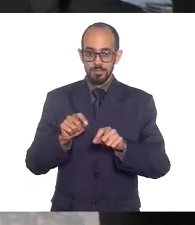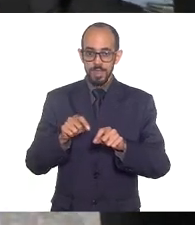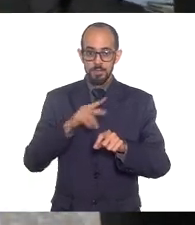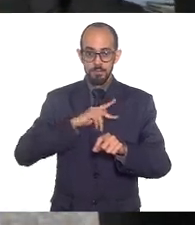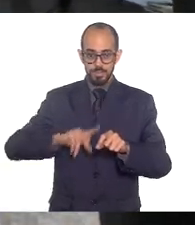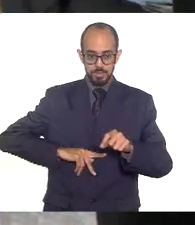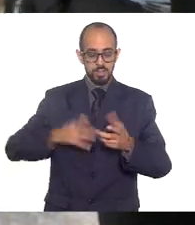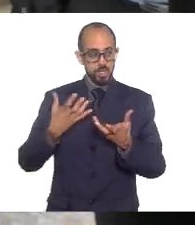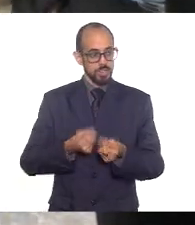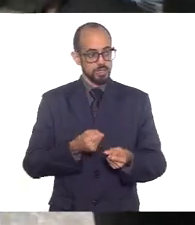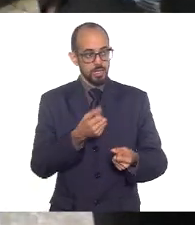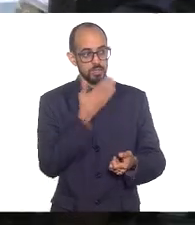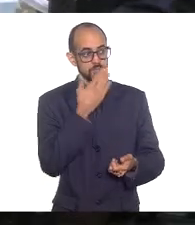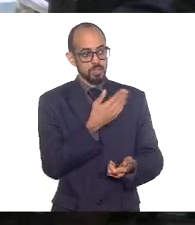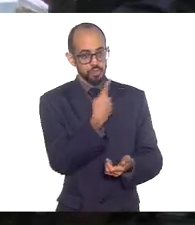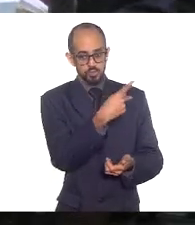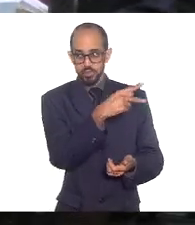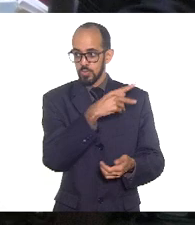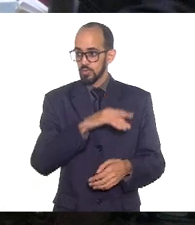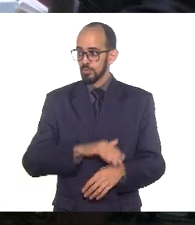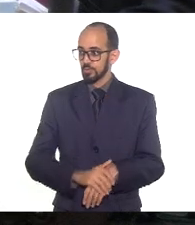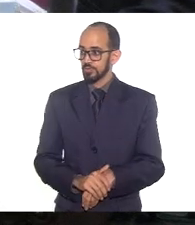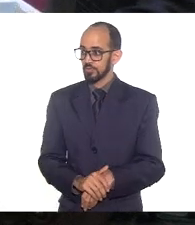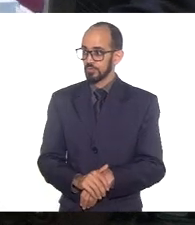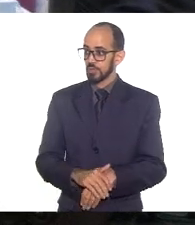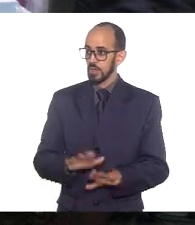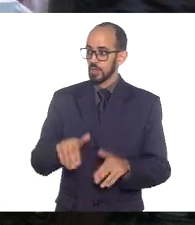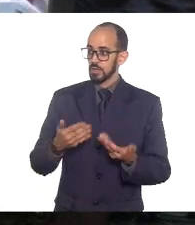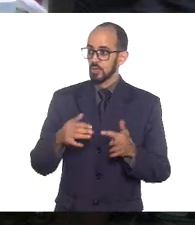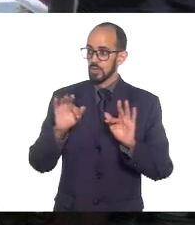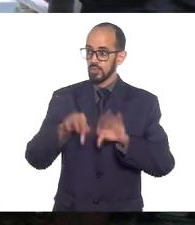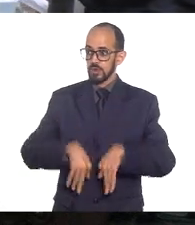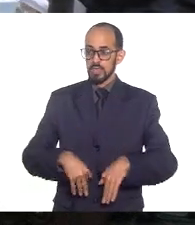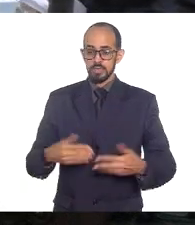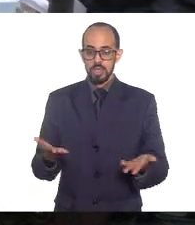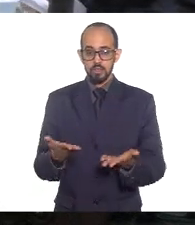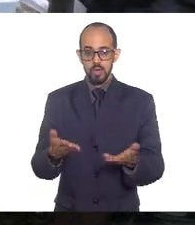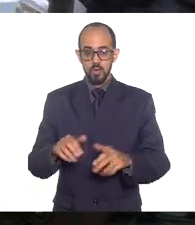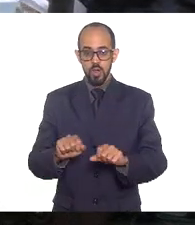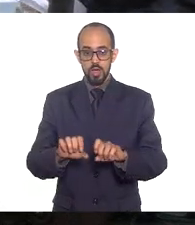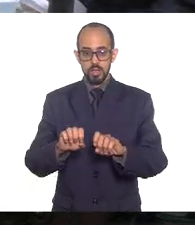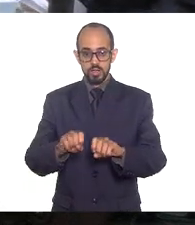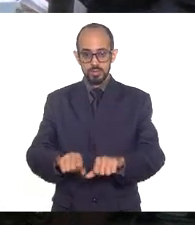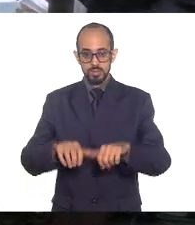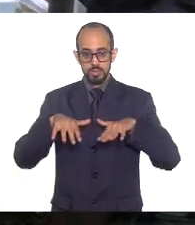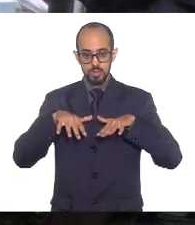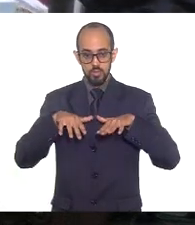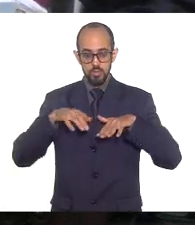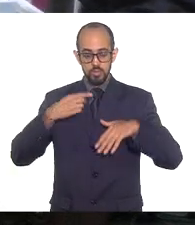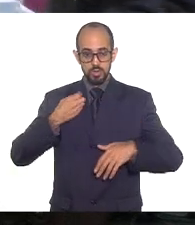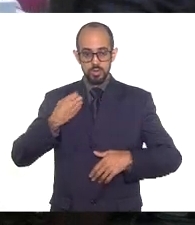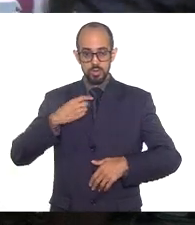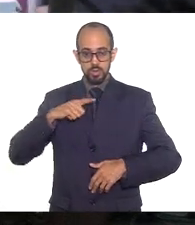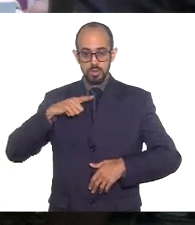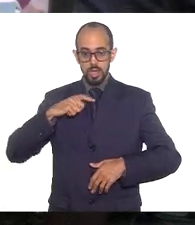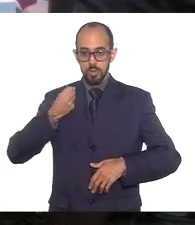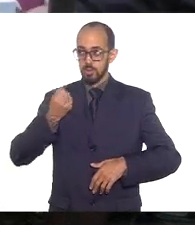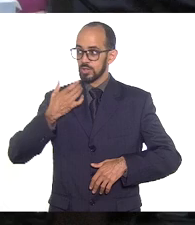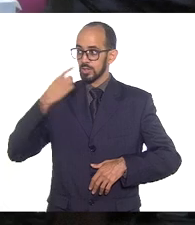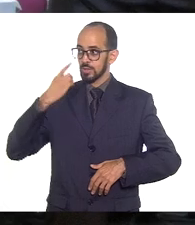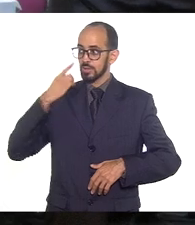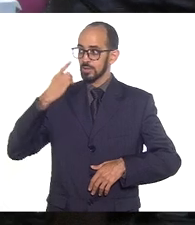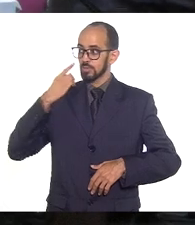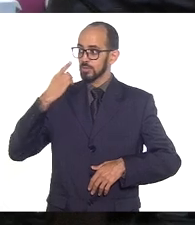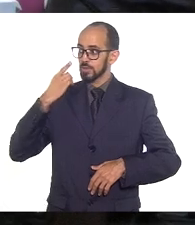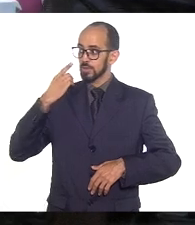de vossa excelência e está encerrada a segunda sessão extraordinária anos havendo número legal sobre a proteção de